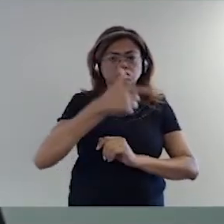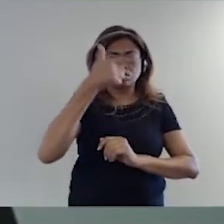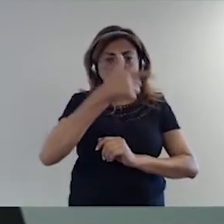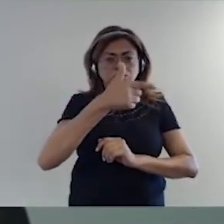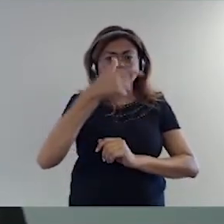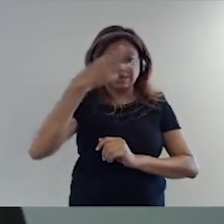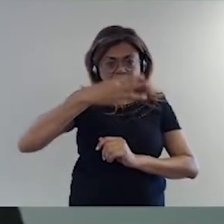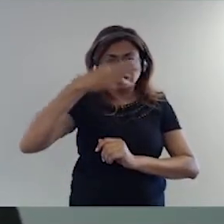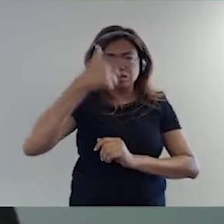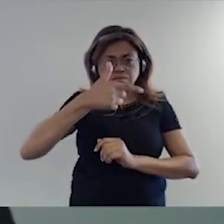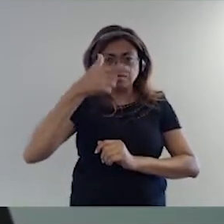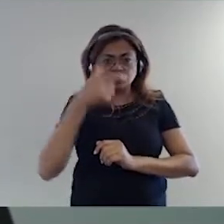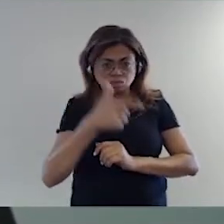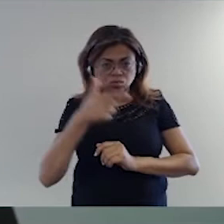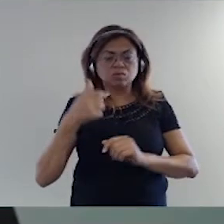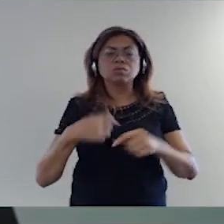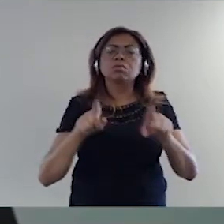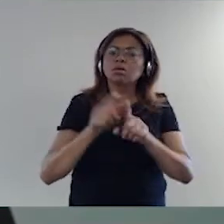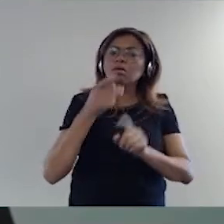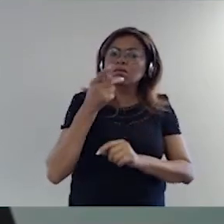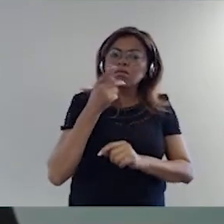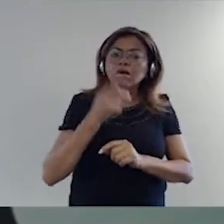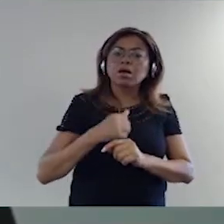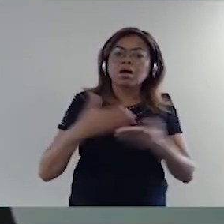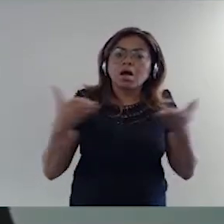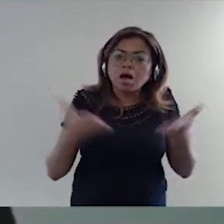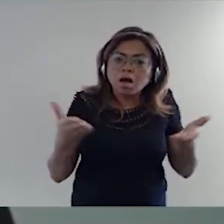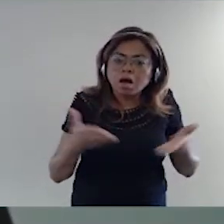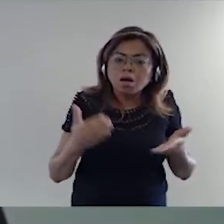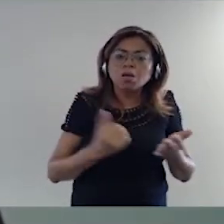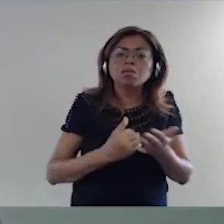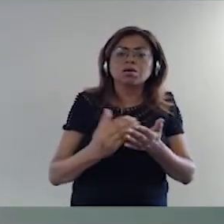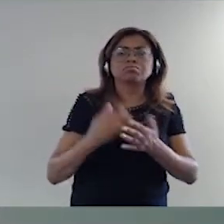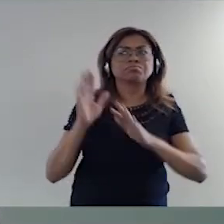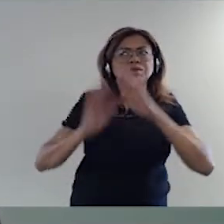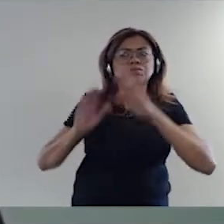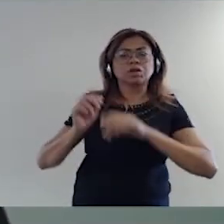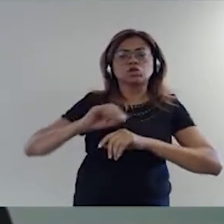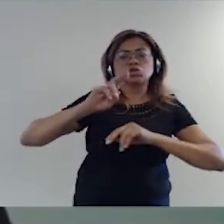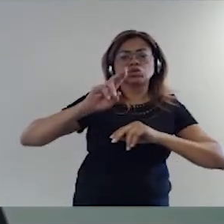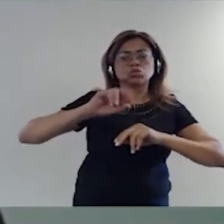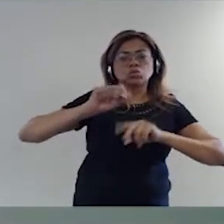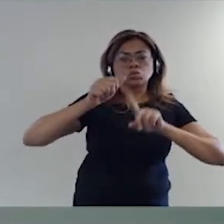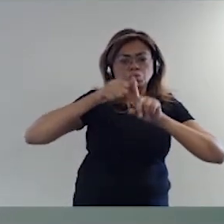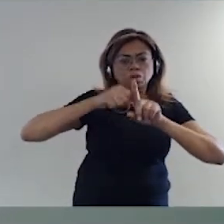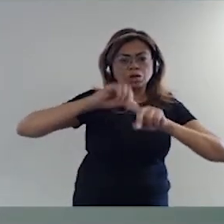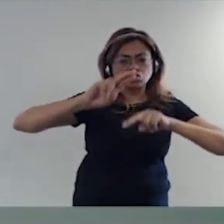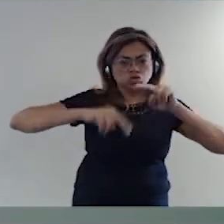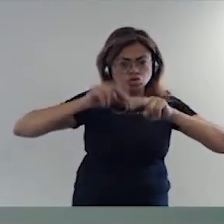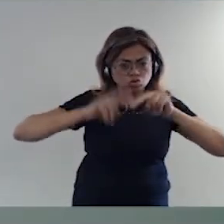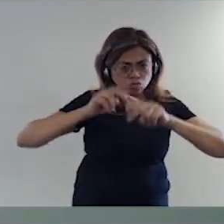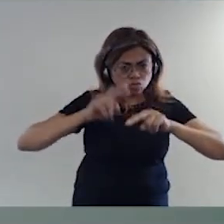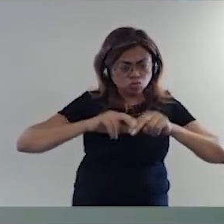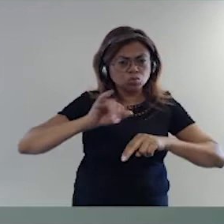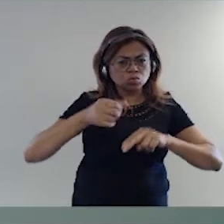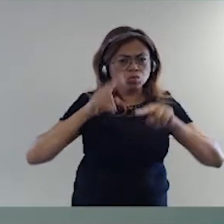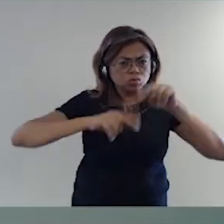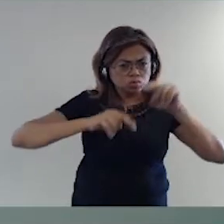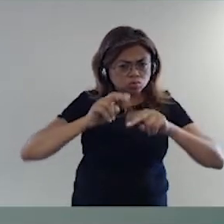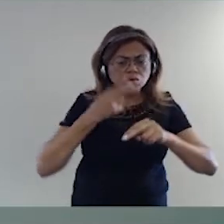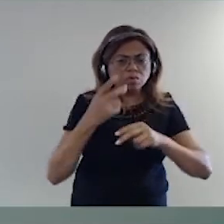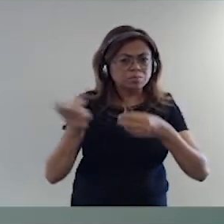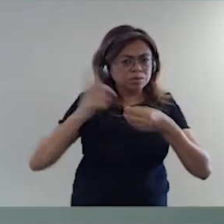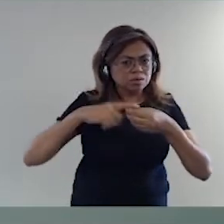que a partir de agora, ou na verdade a partir do final de junho, cabe ao Poder Judiciário iniciar essa retomada